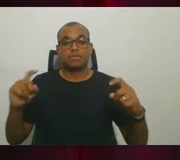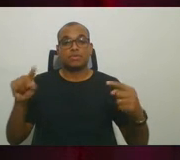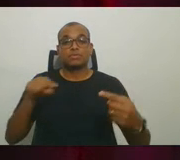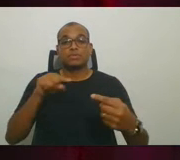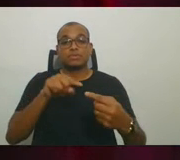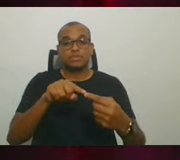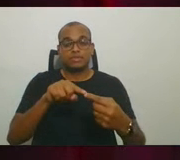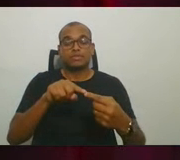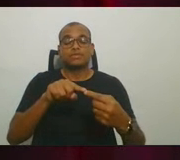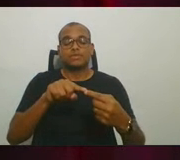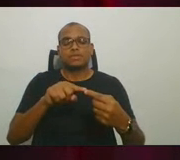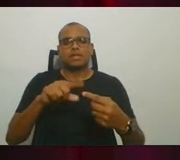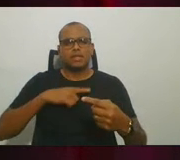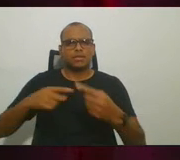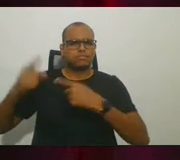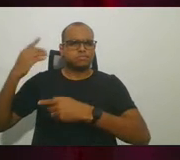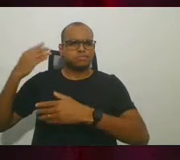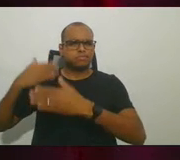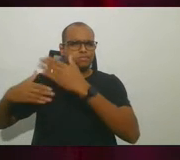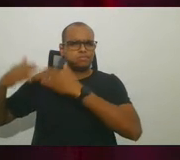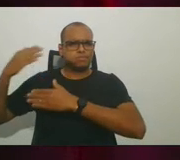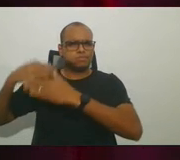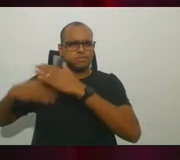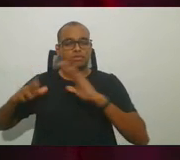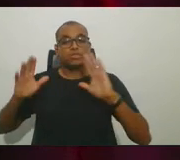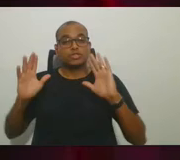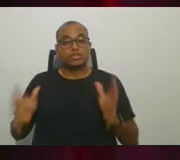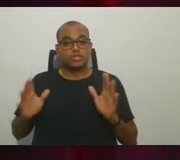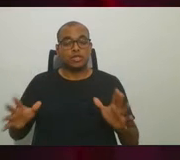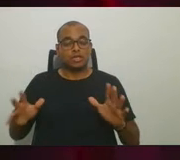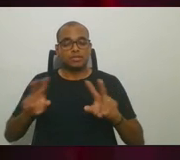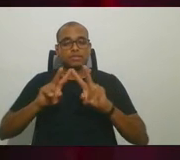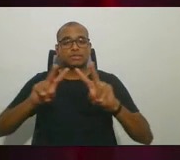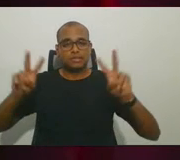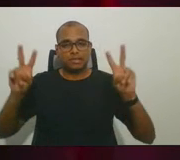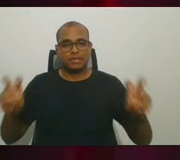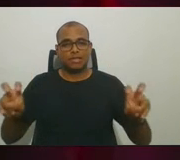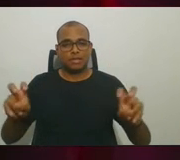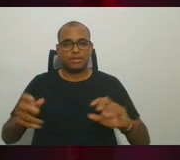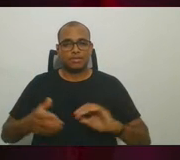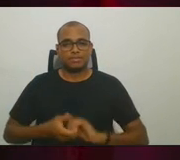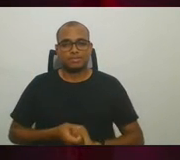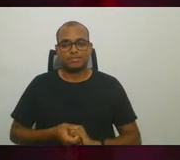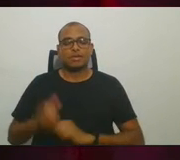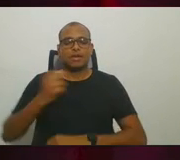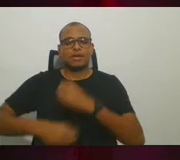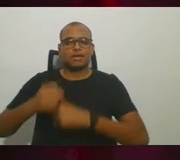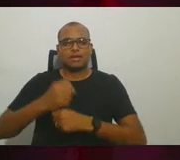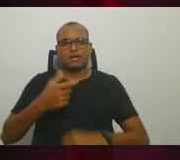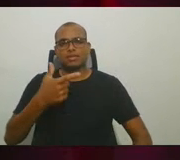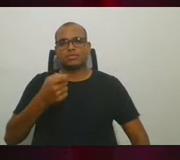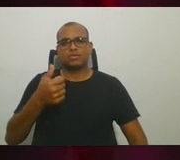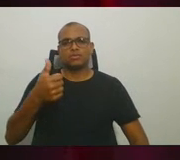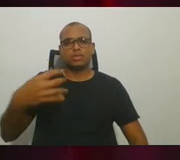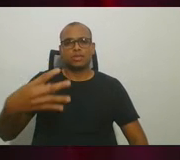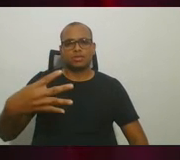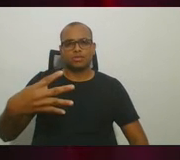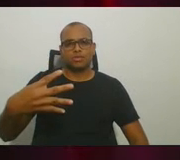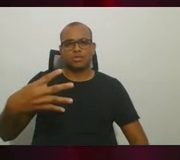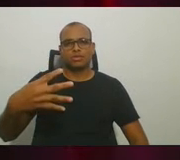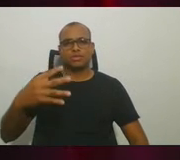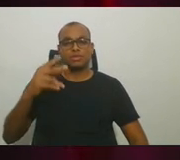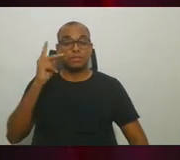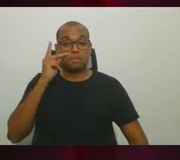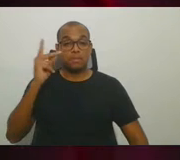das edições anteriores que tratavam, em 2014, de